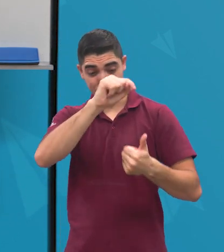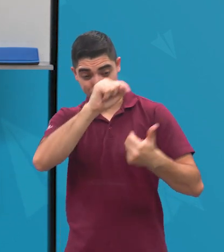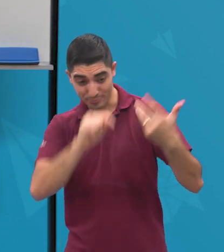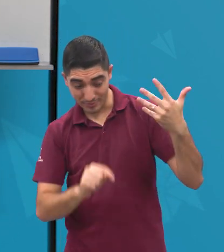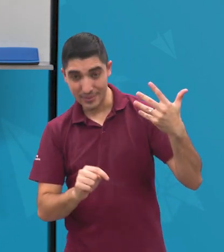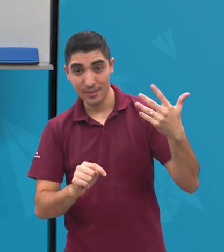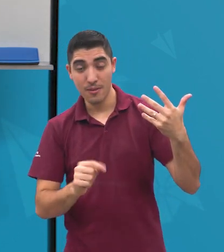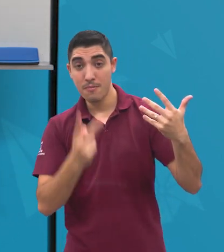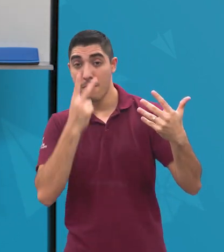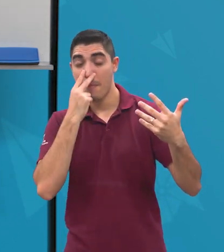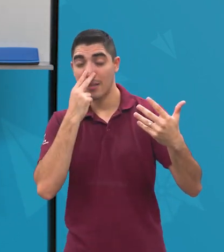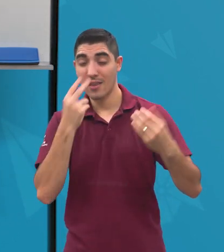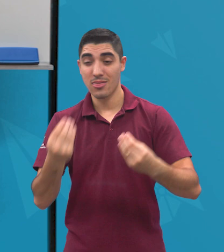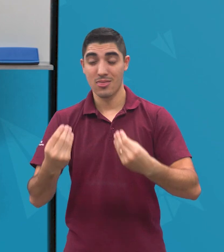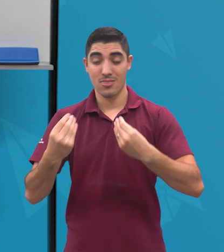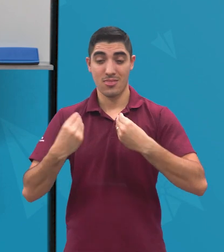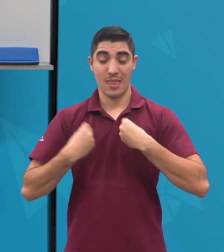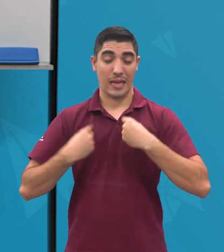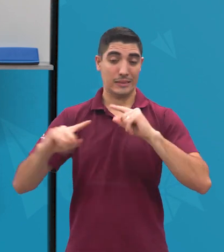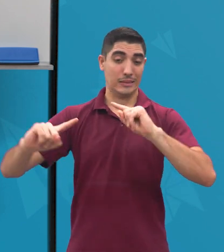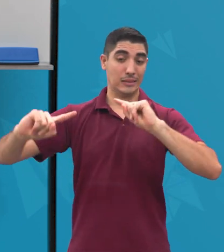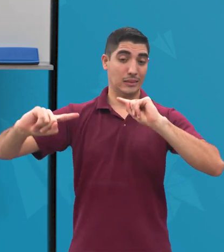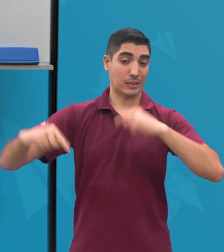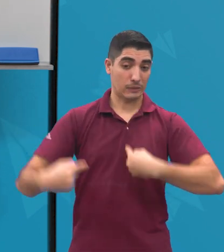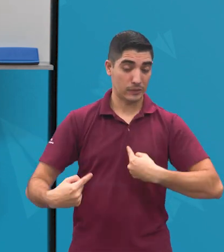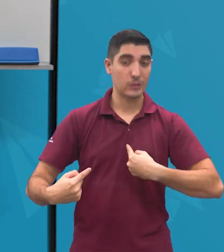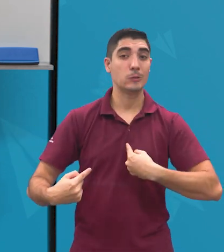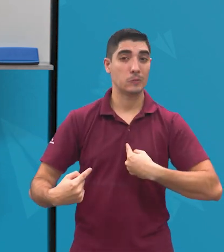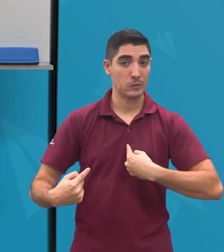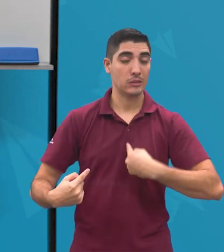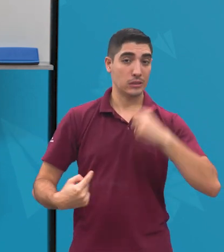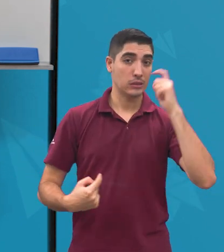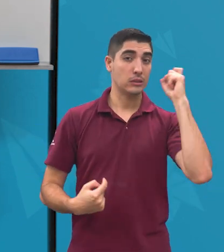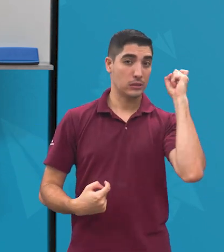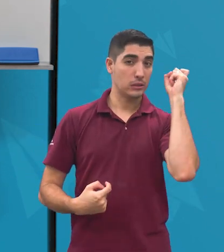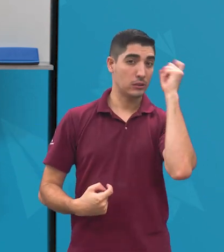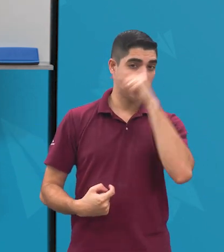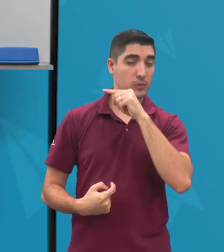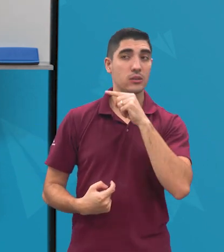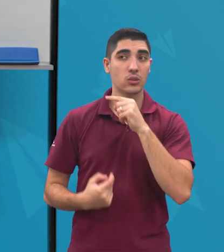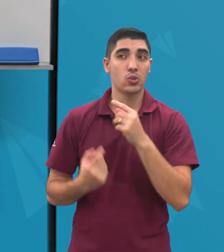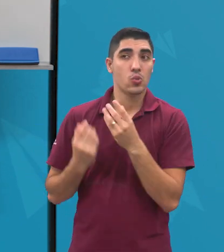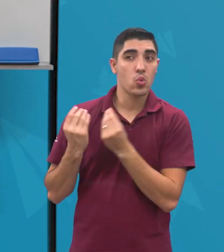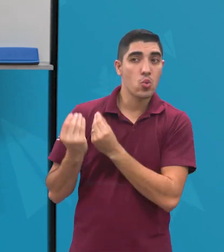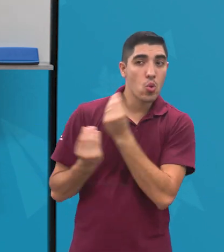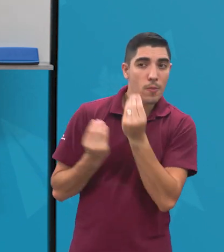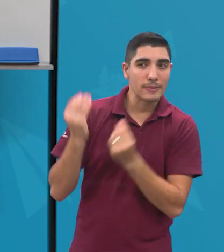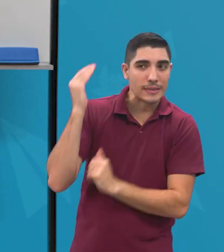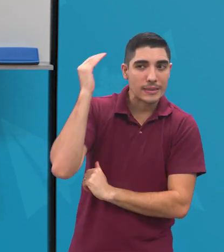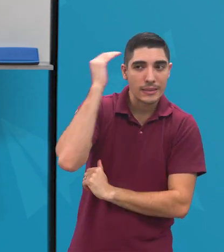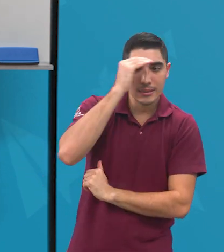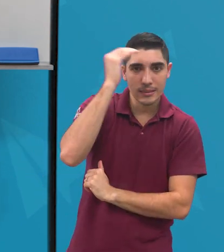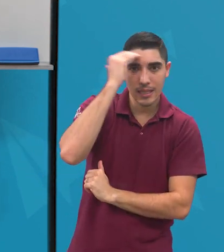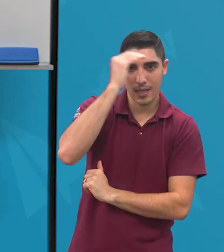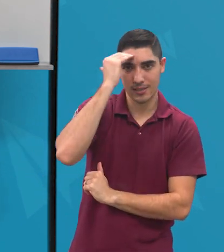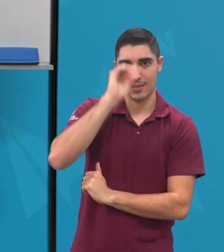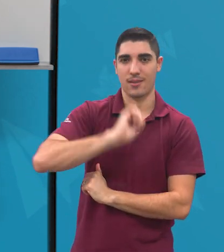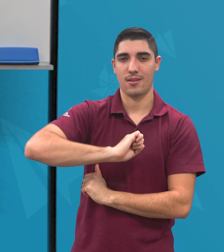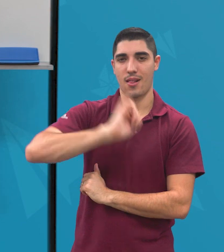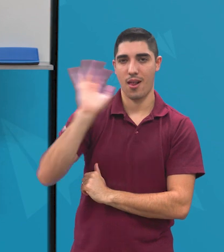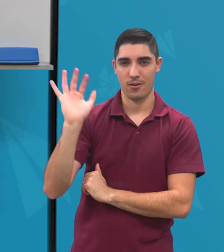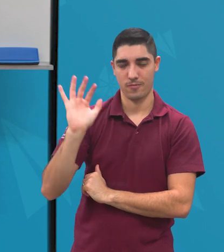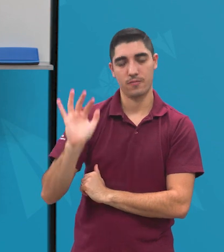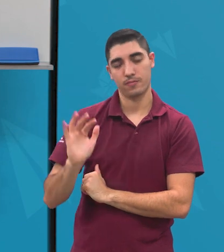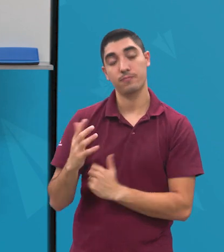desafio de interpretar a trama das relações humanas, ele é muito complexo, porque